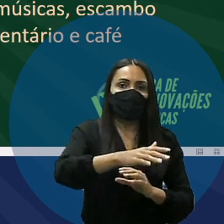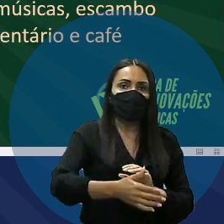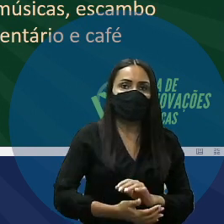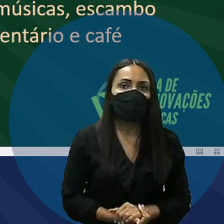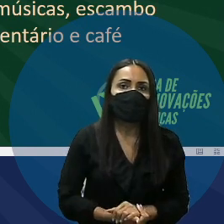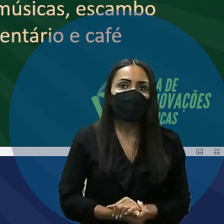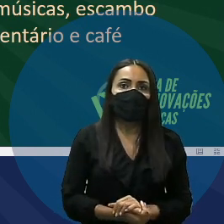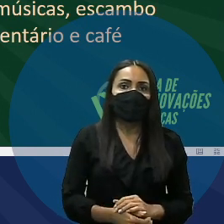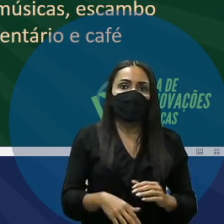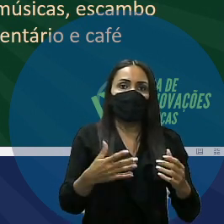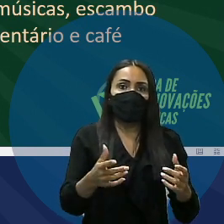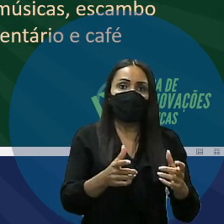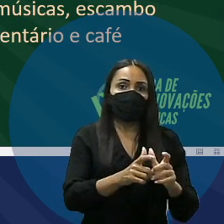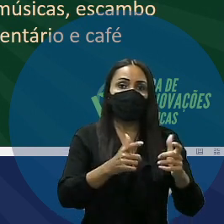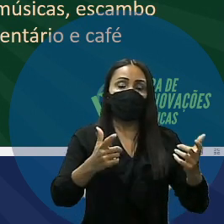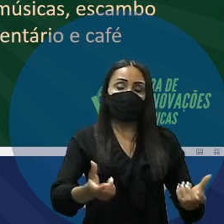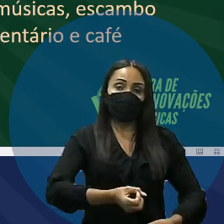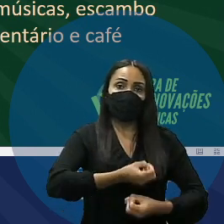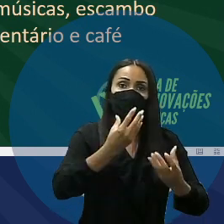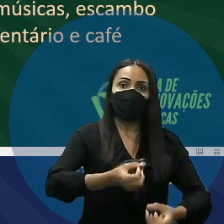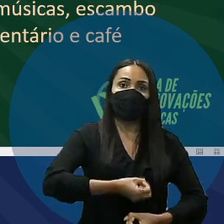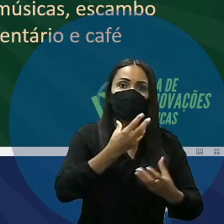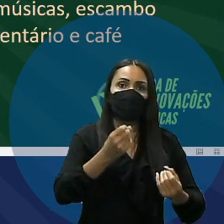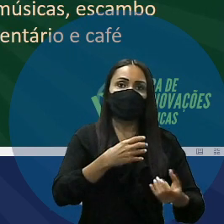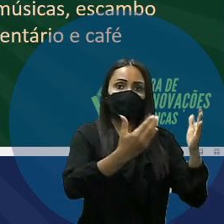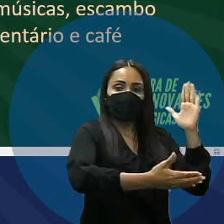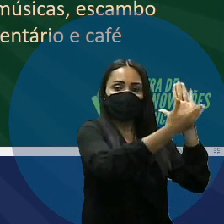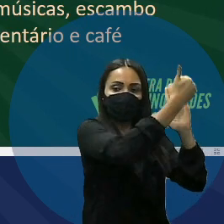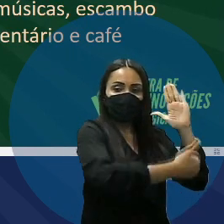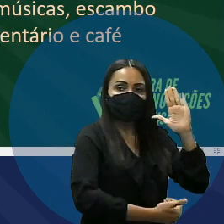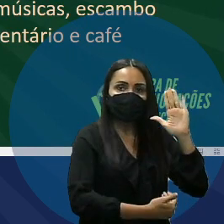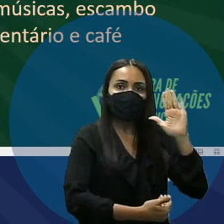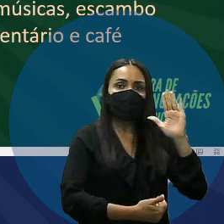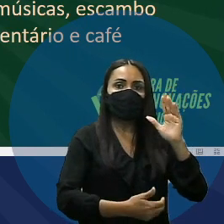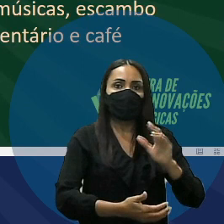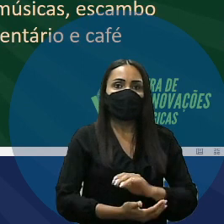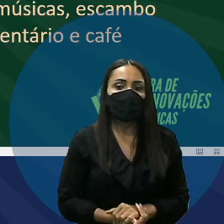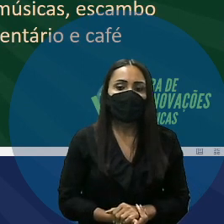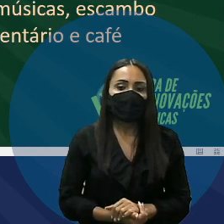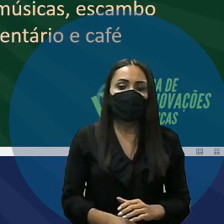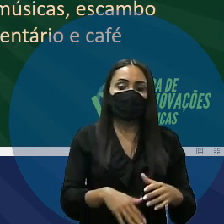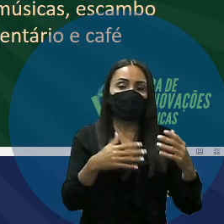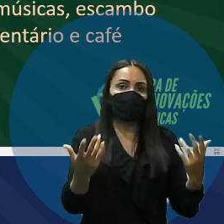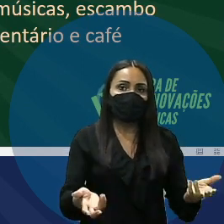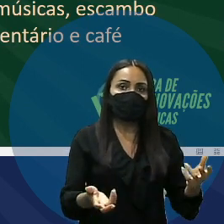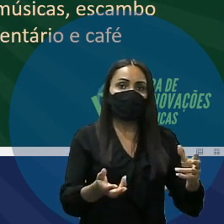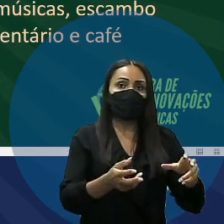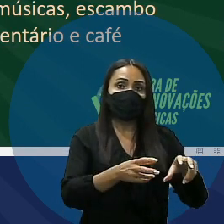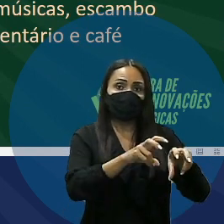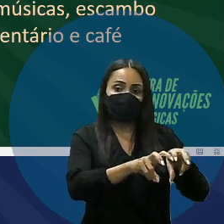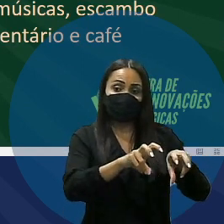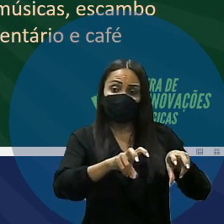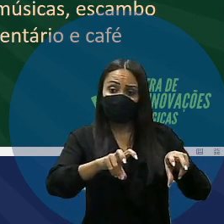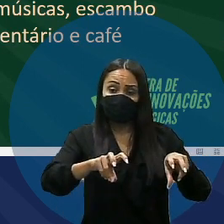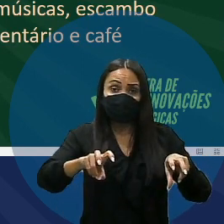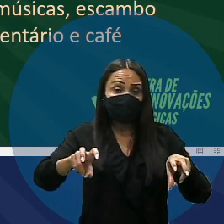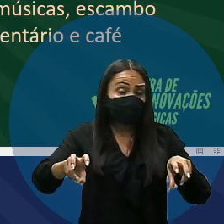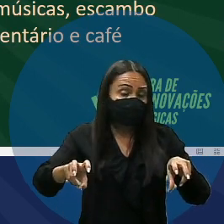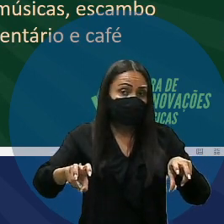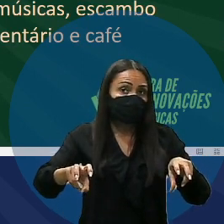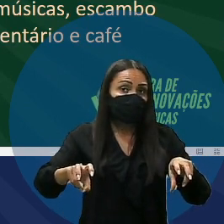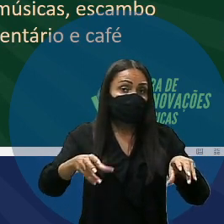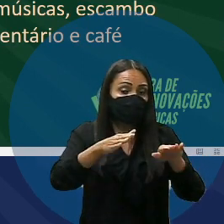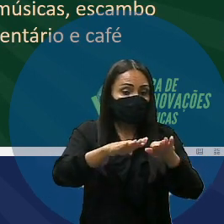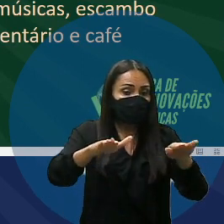momento do sarau, que é o momento de cartaz, que é o momento em que eles estão ali sentados na mesma mesa onde